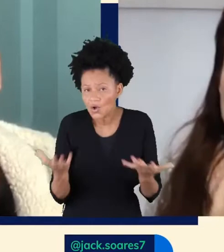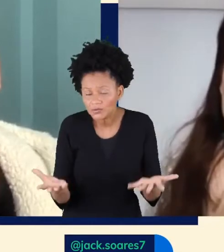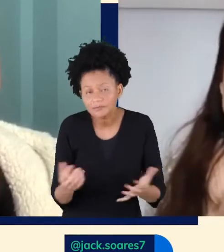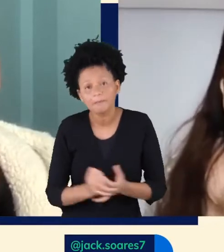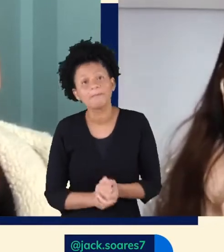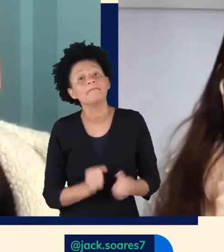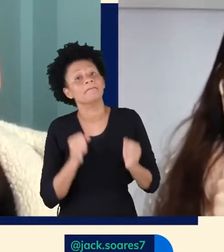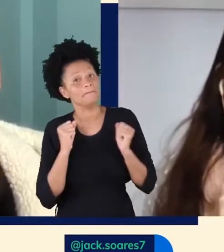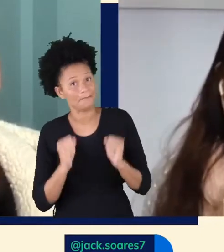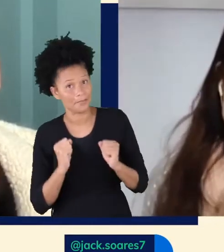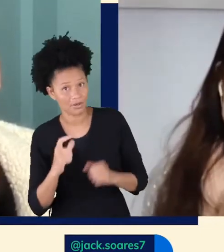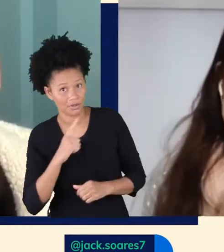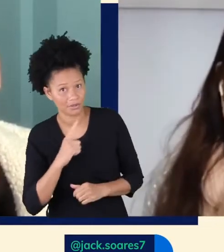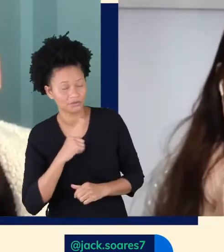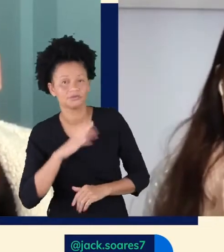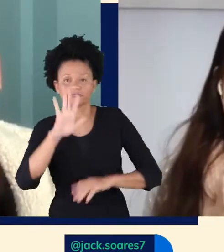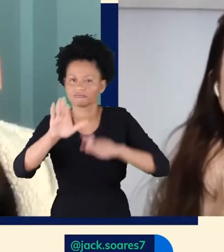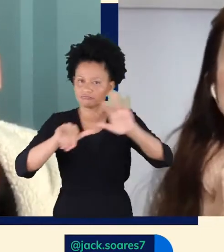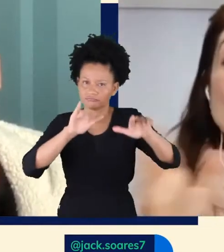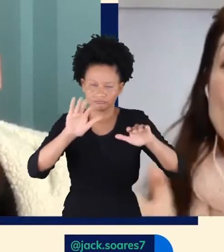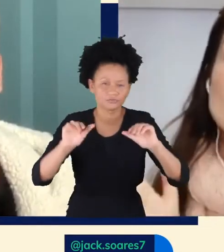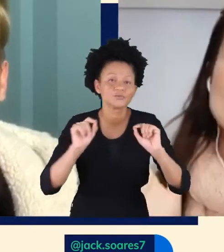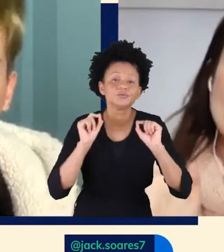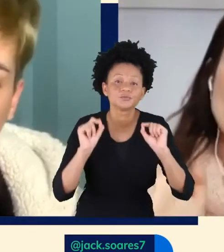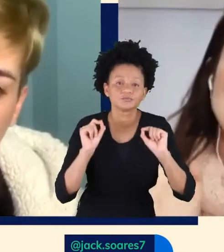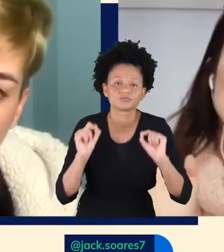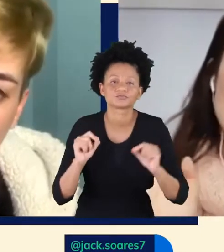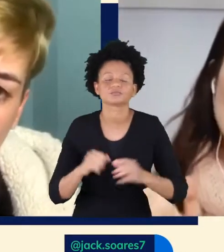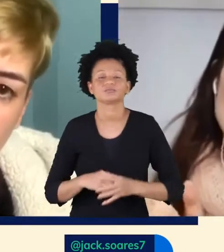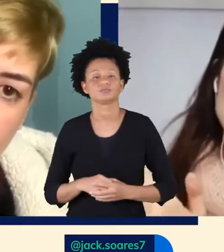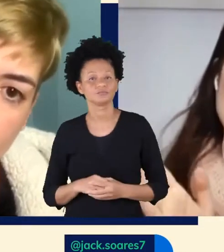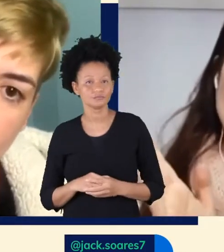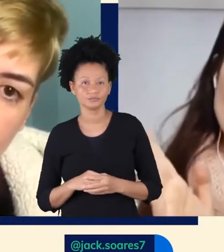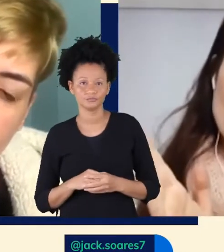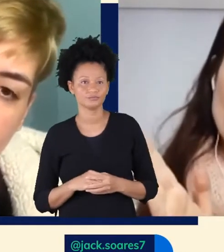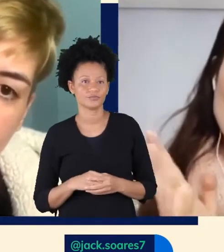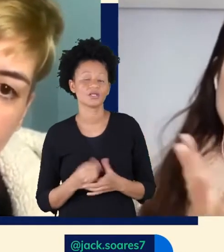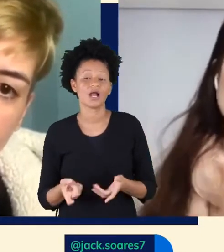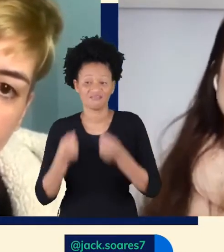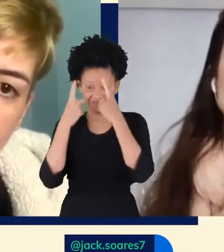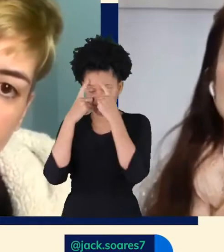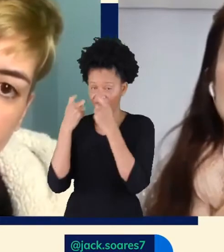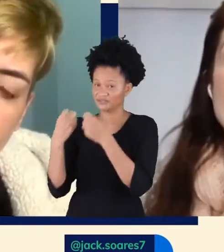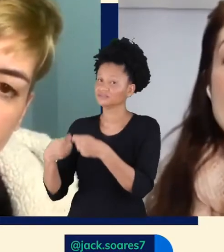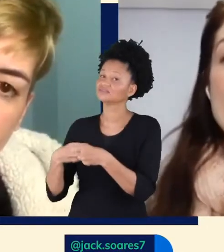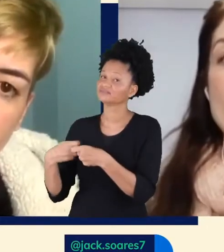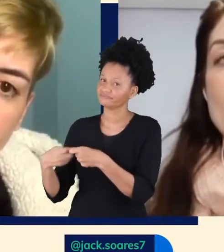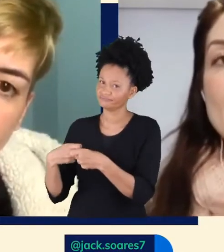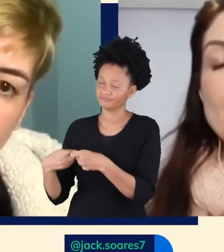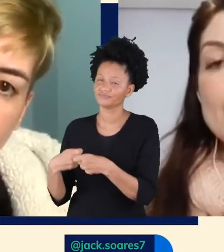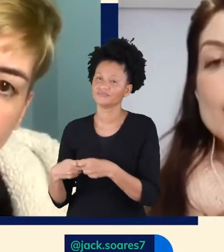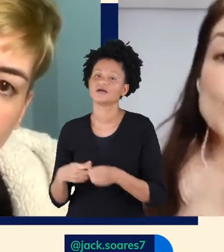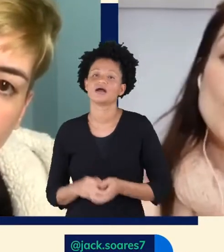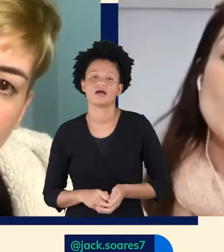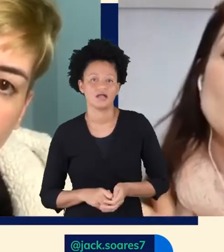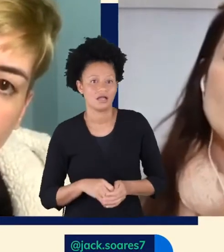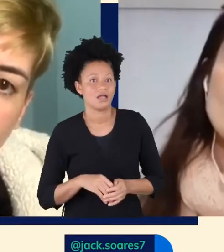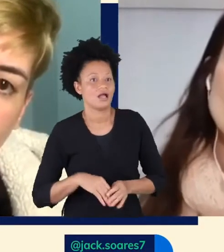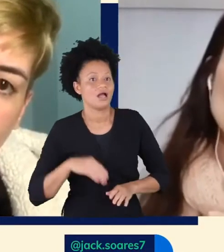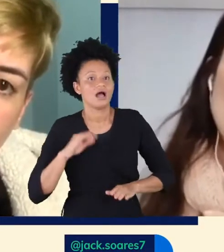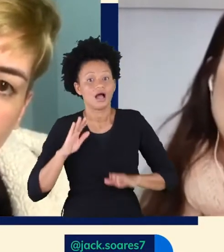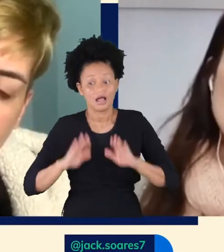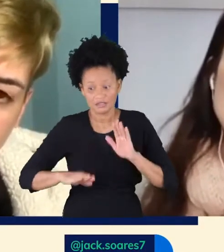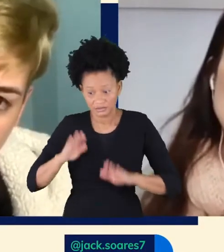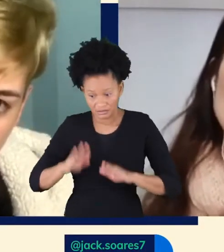física, uma sensação física intensa. E pode ser que é o que mais nos chama atenção, que é a situação da